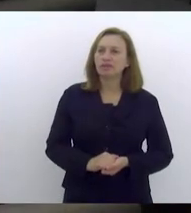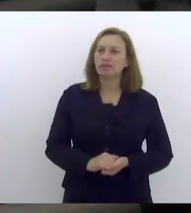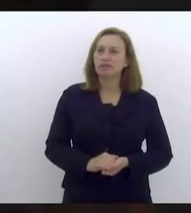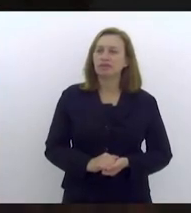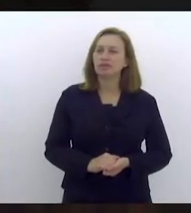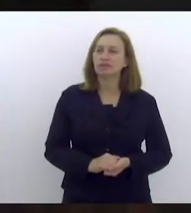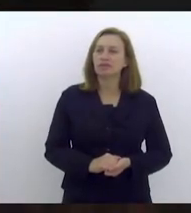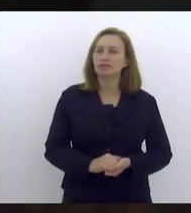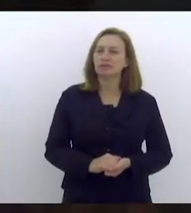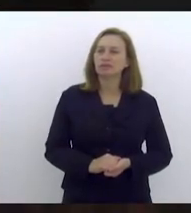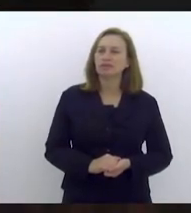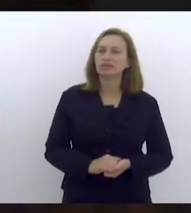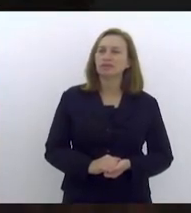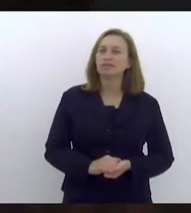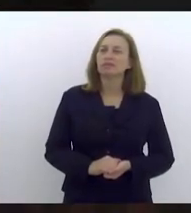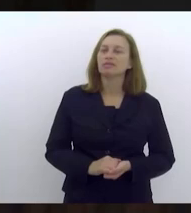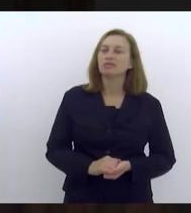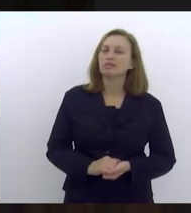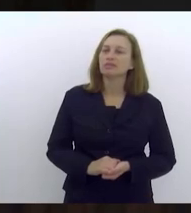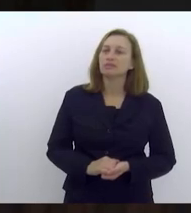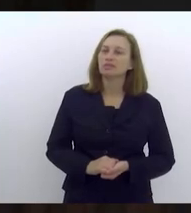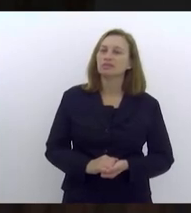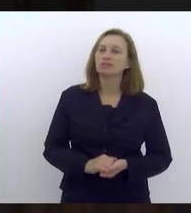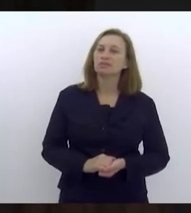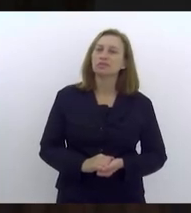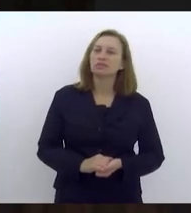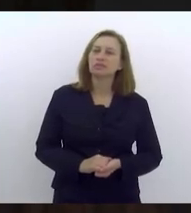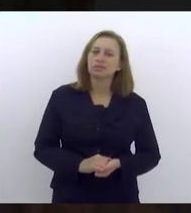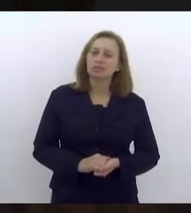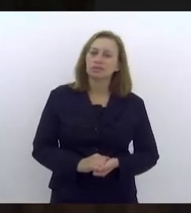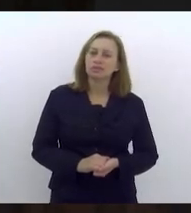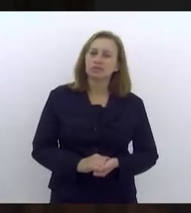Estão inscritos aqui para declaração de voto.